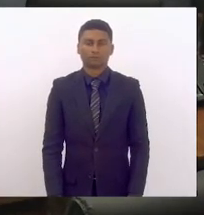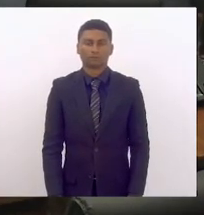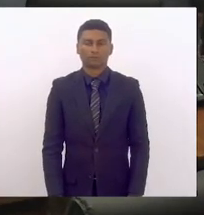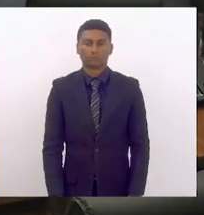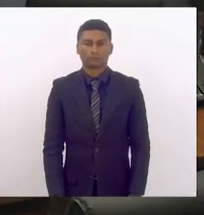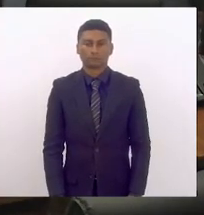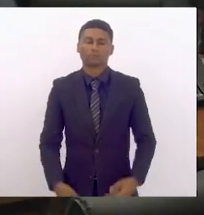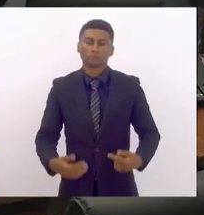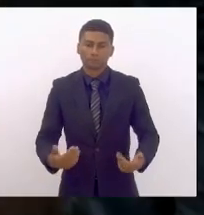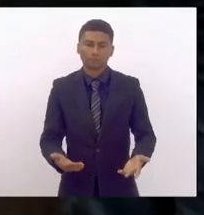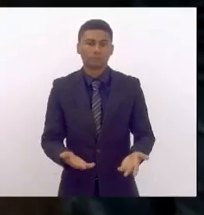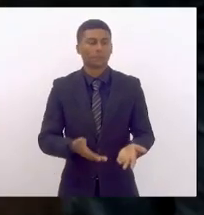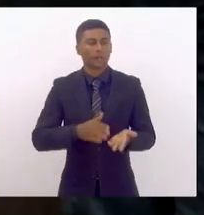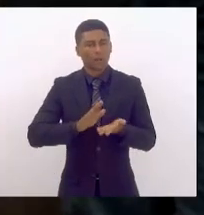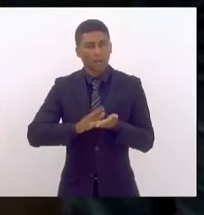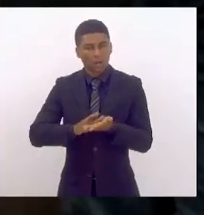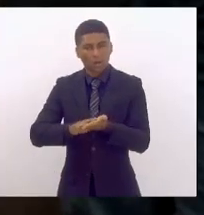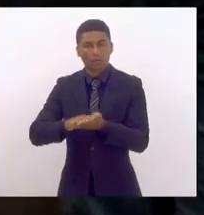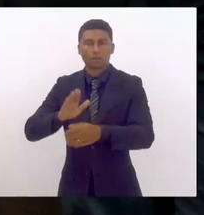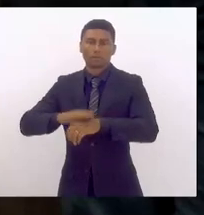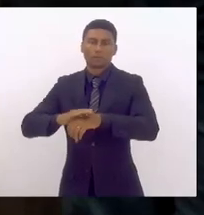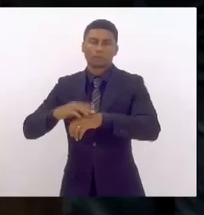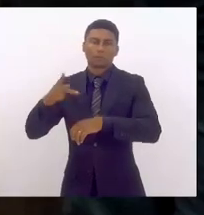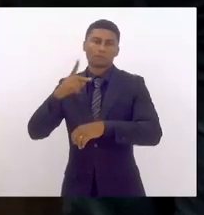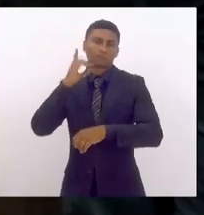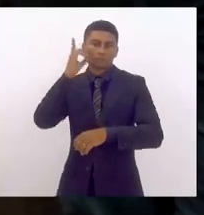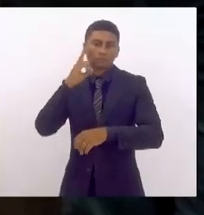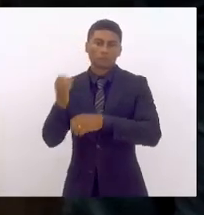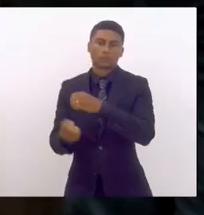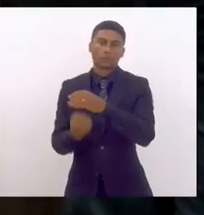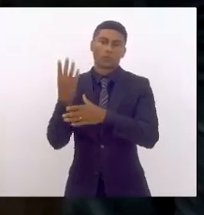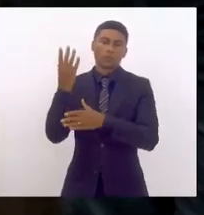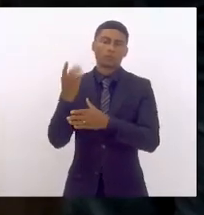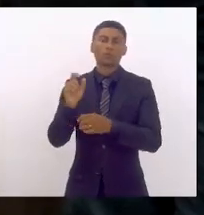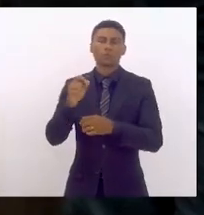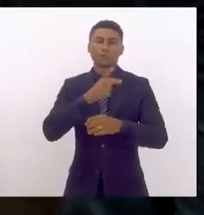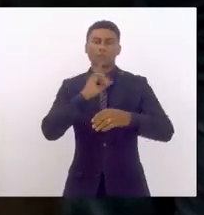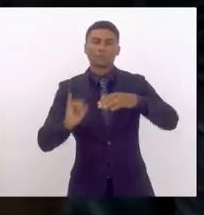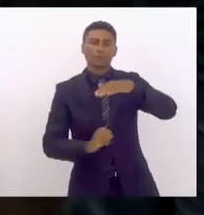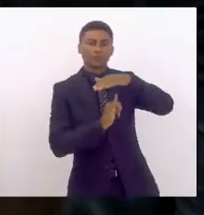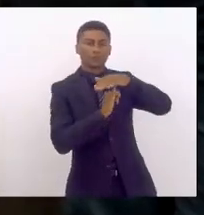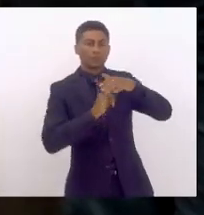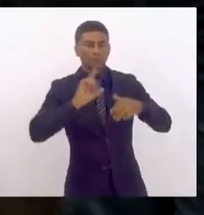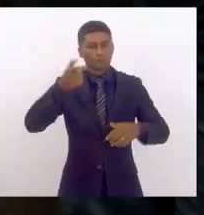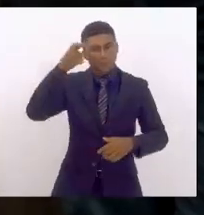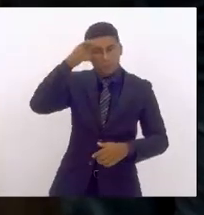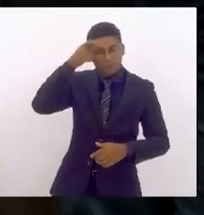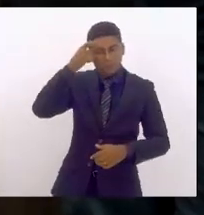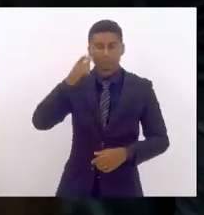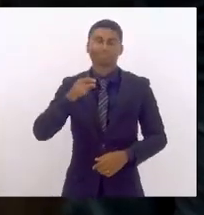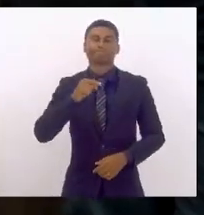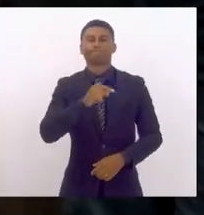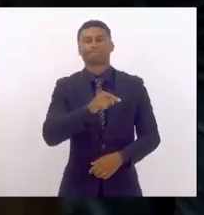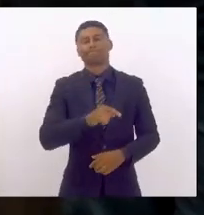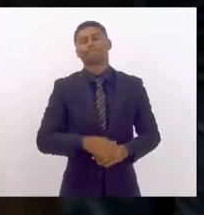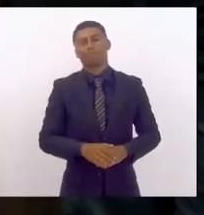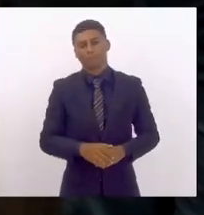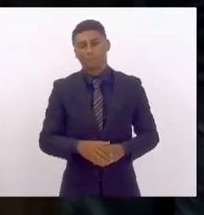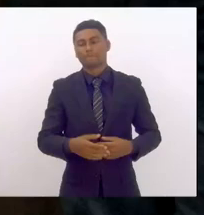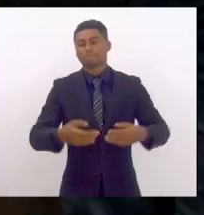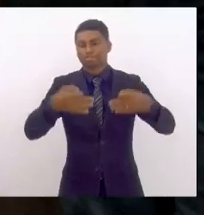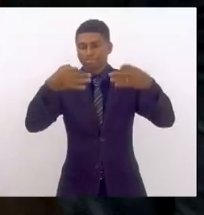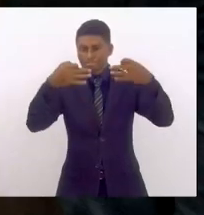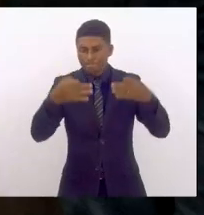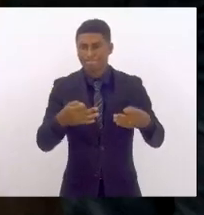elogiando mais uma vez o autor pela iniciativa da criação do Instituto de memória que vai Sem dúvida nenhuma ajudar